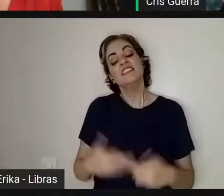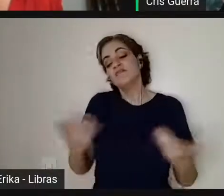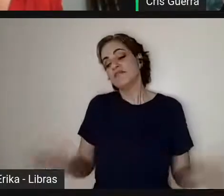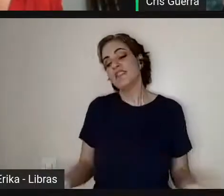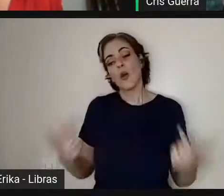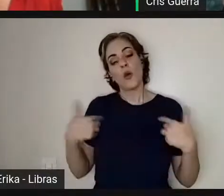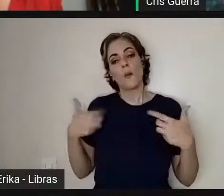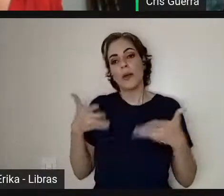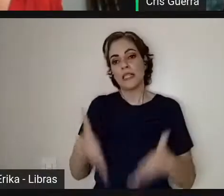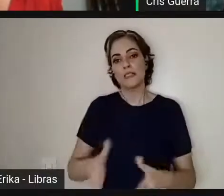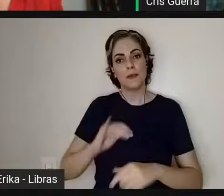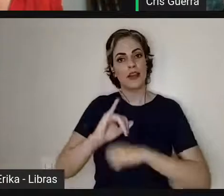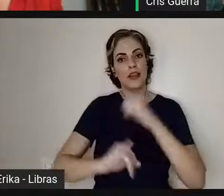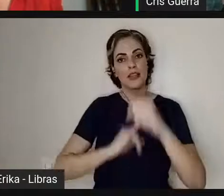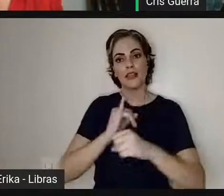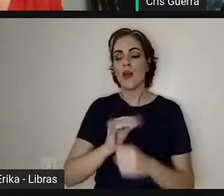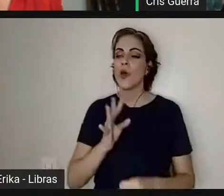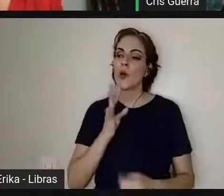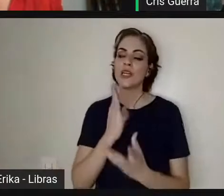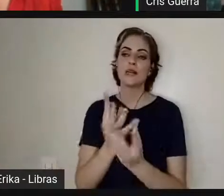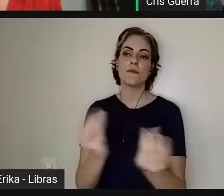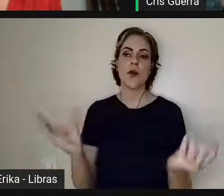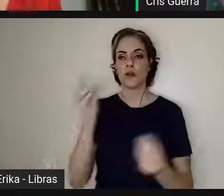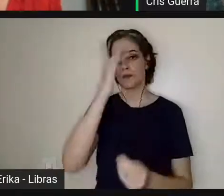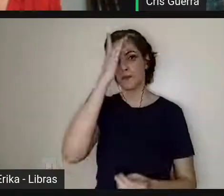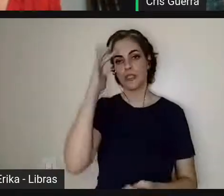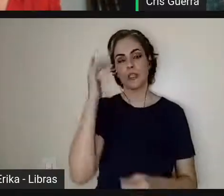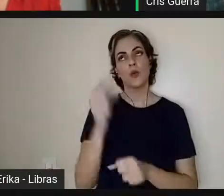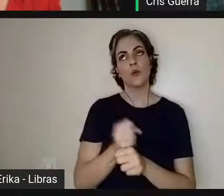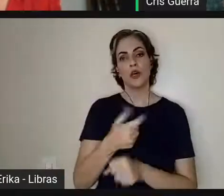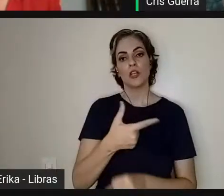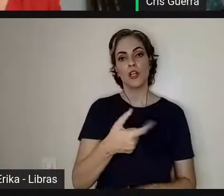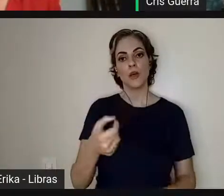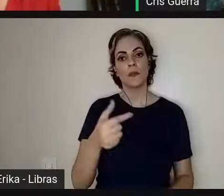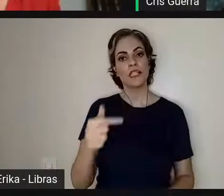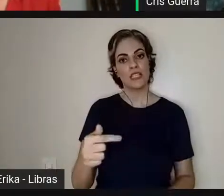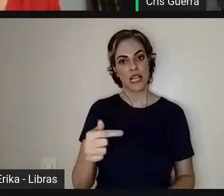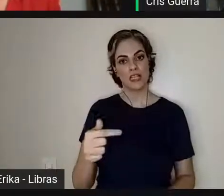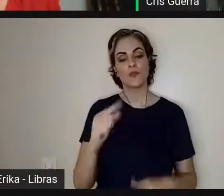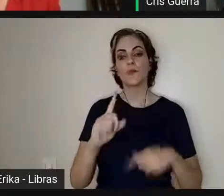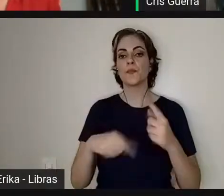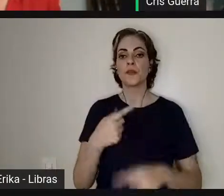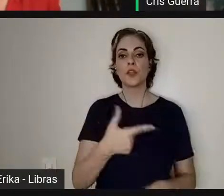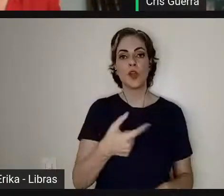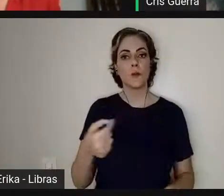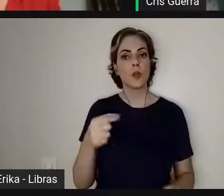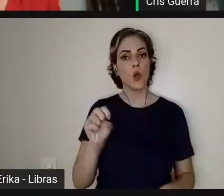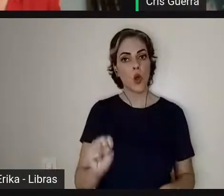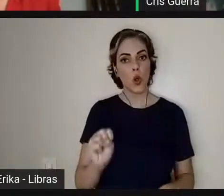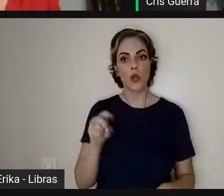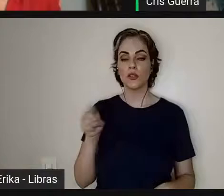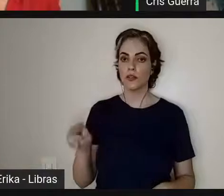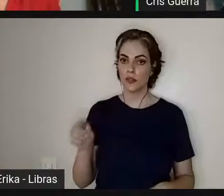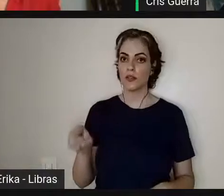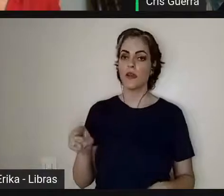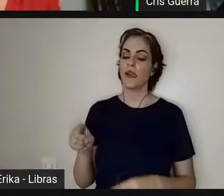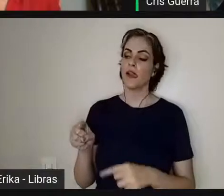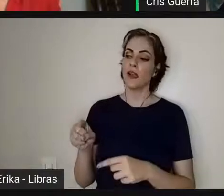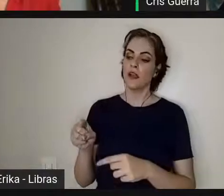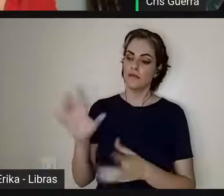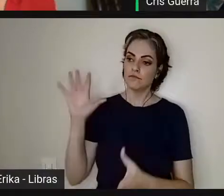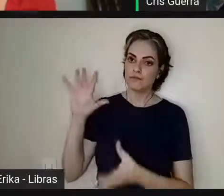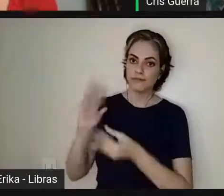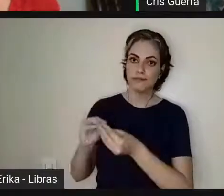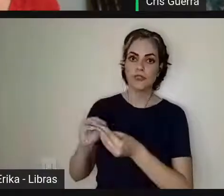fazendo conhecer várias pessoas, e isso foi em 2007. Em 2008, o Para Francisco se transformou num livro, e